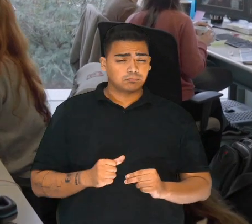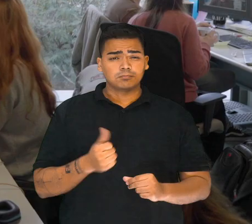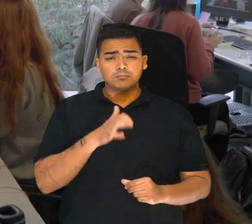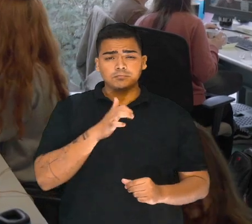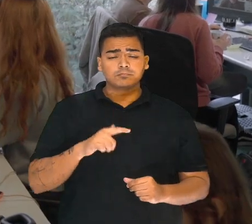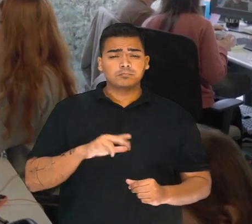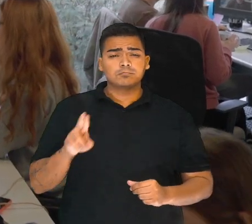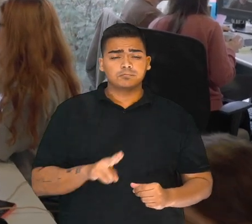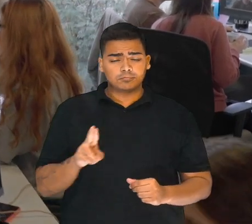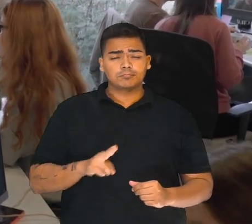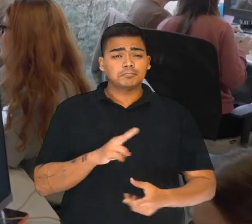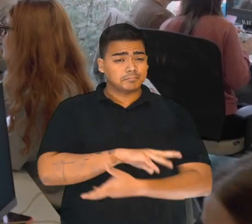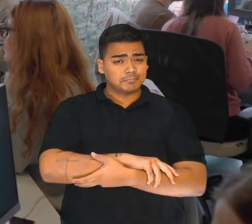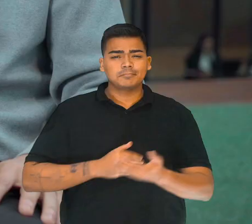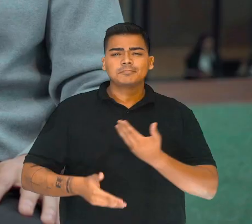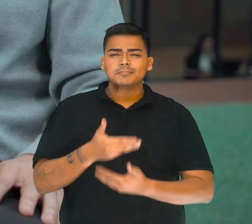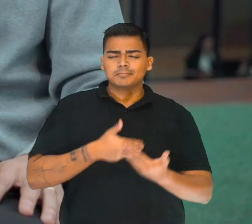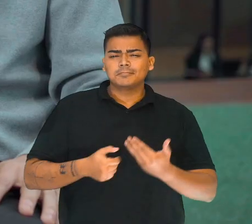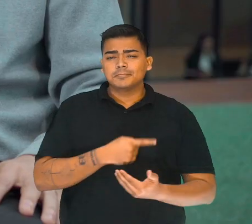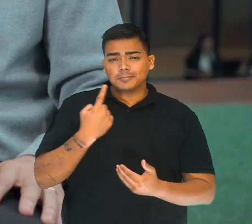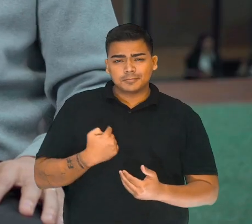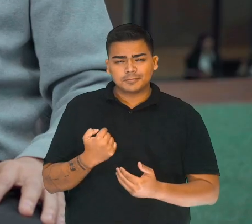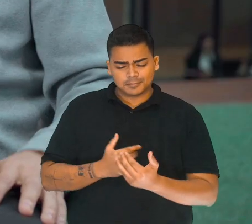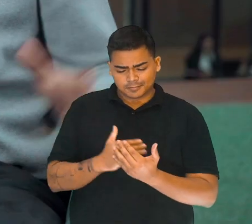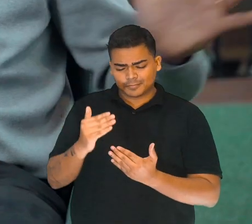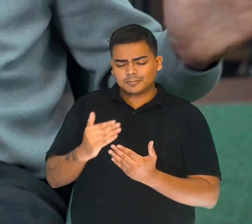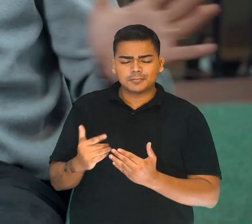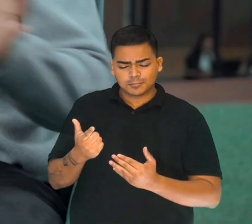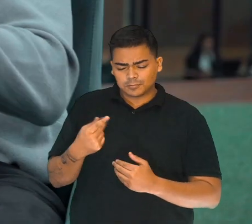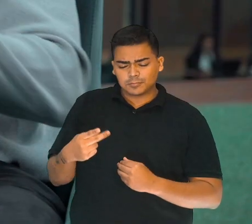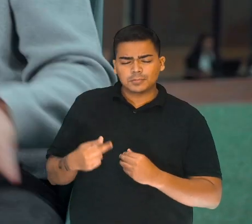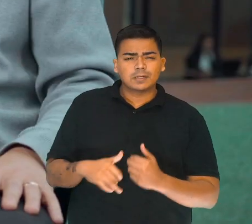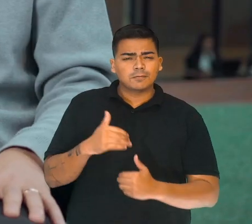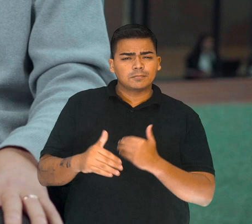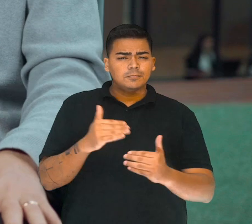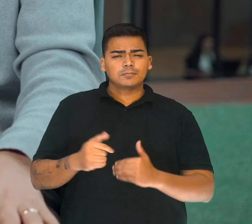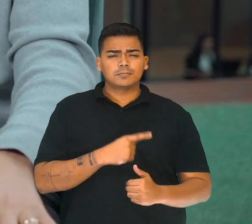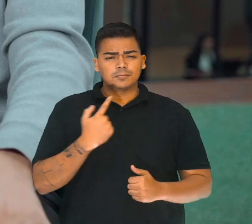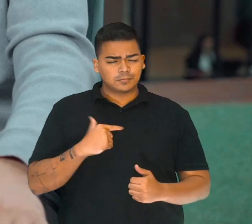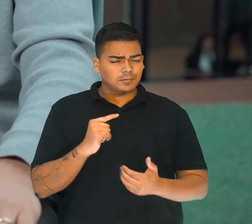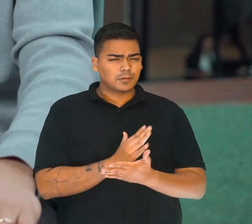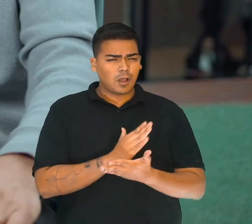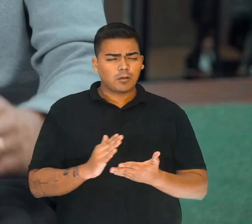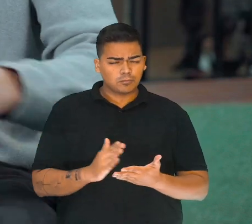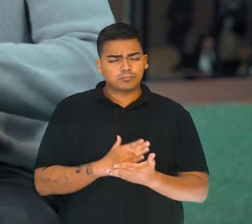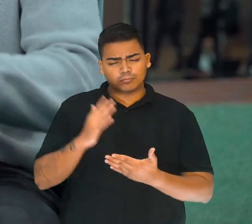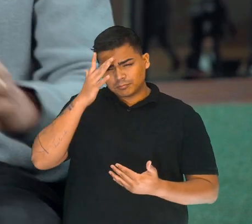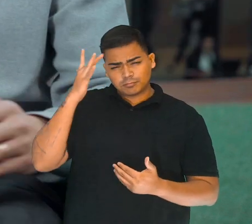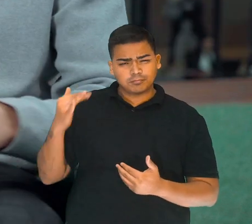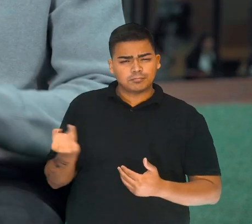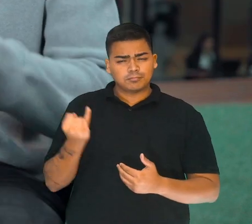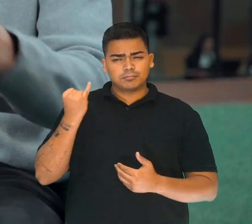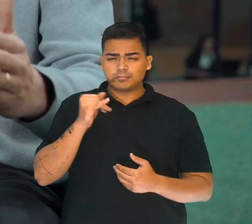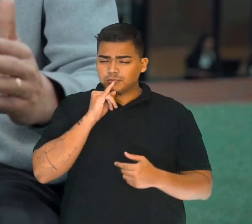de articulações, né? Então, a gente surge a partir dessa evolução, né? A gente tem alguns nomes aqui que eu